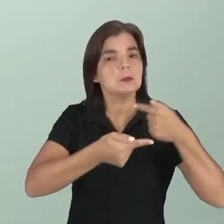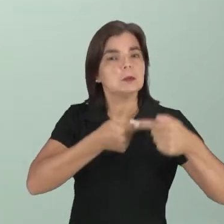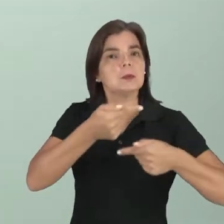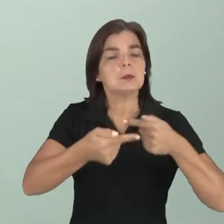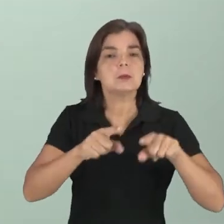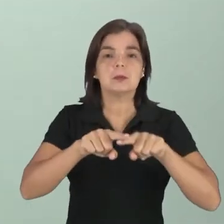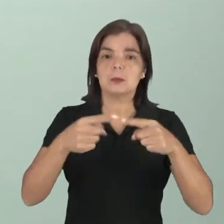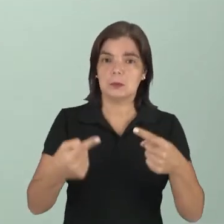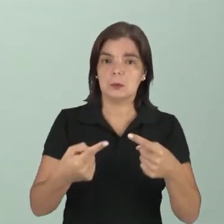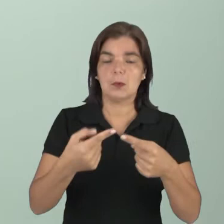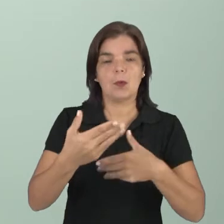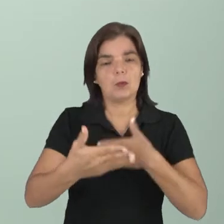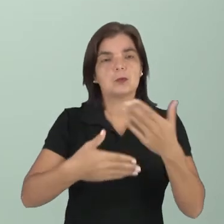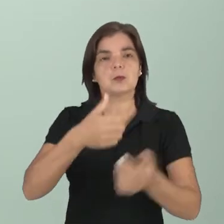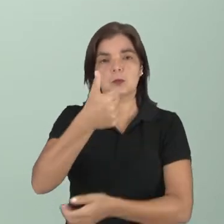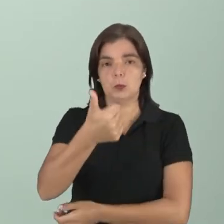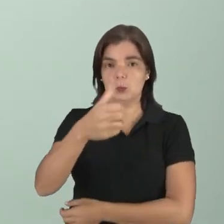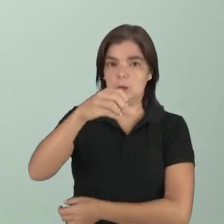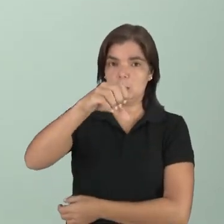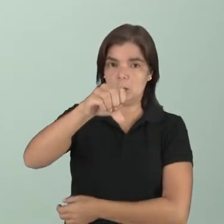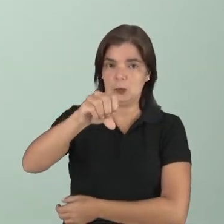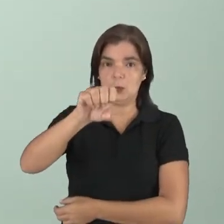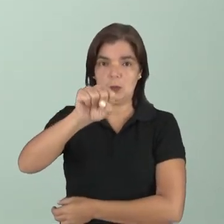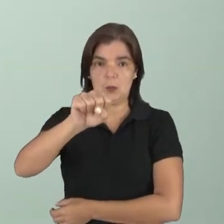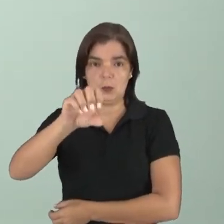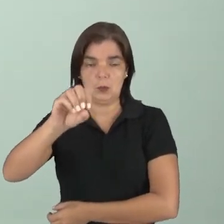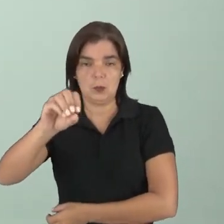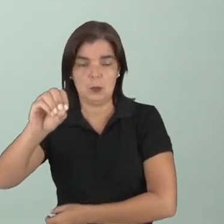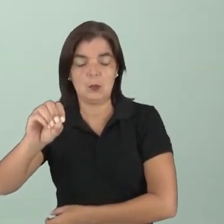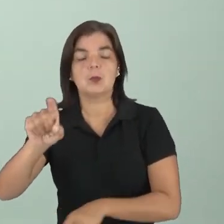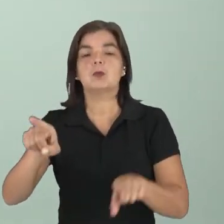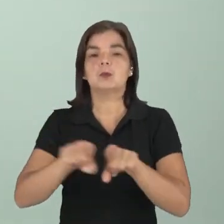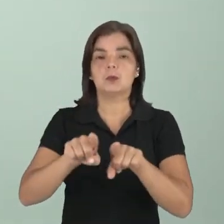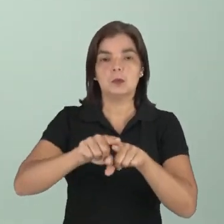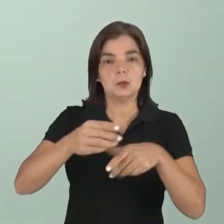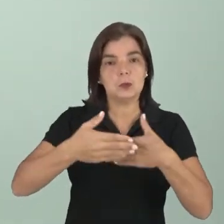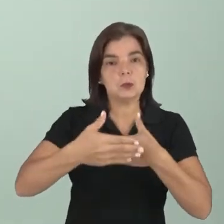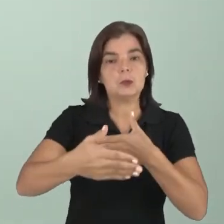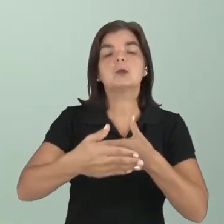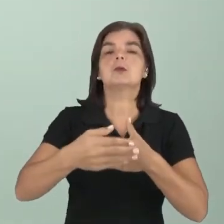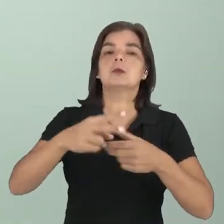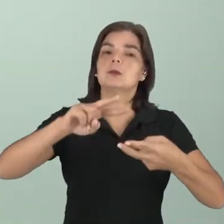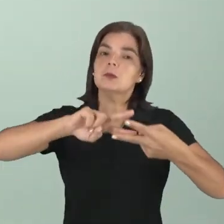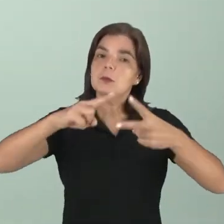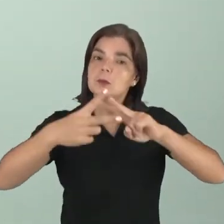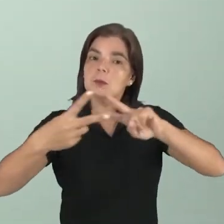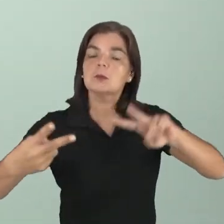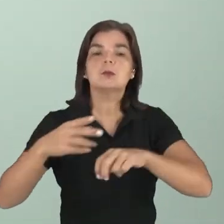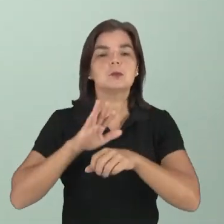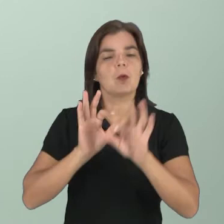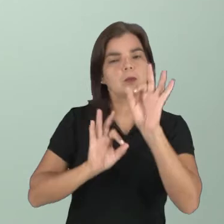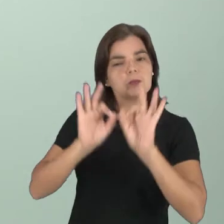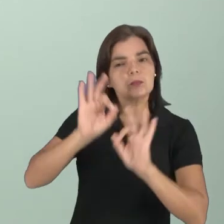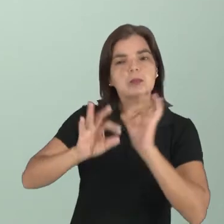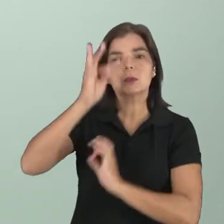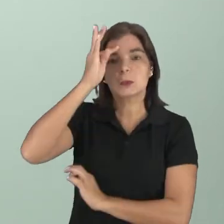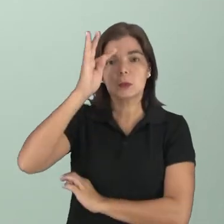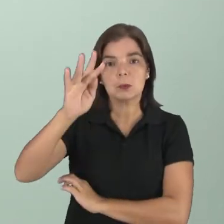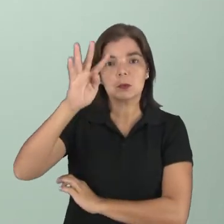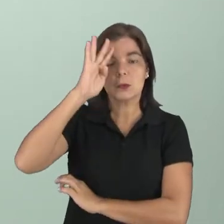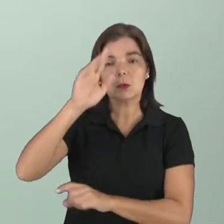gerações. Portanto, a partir de 1900, através dos avanços da genética e com ajustes das